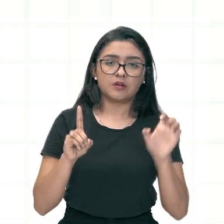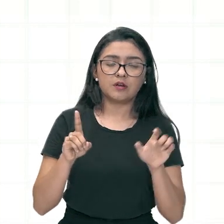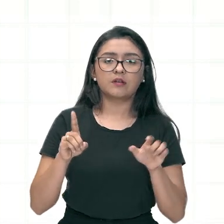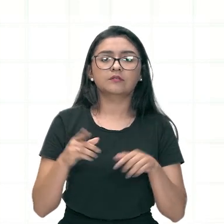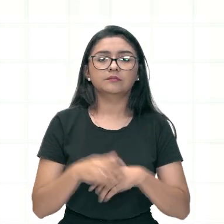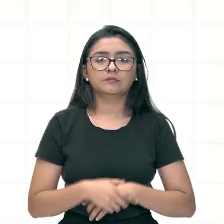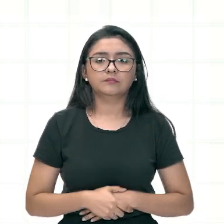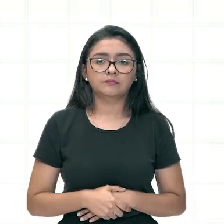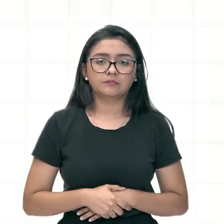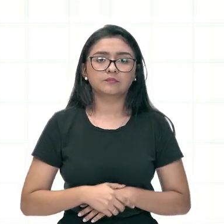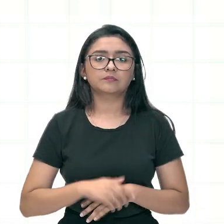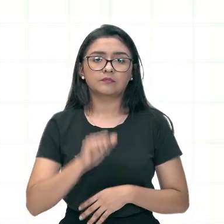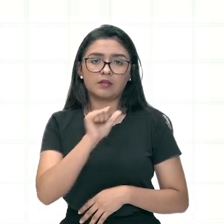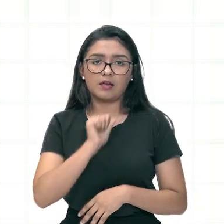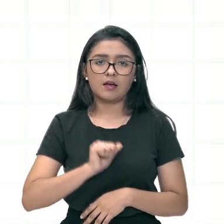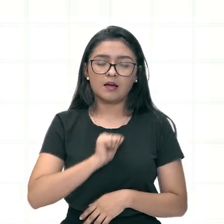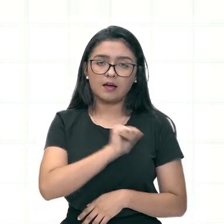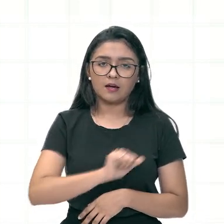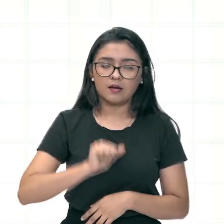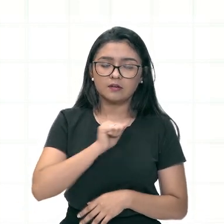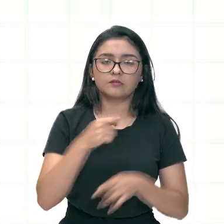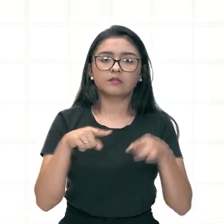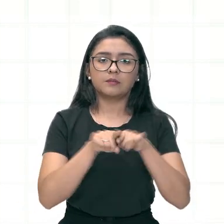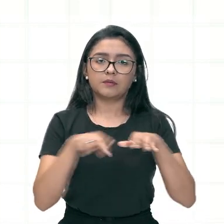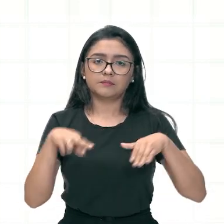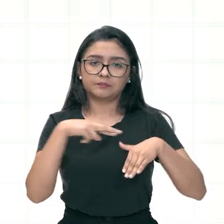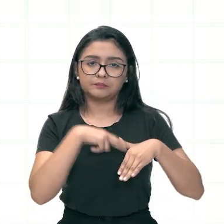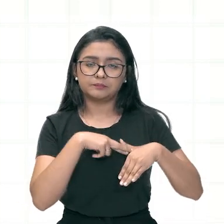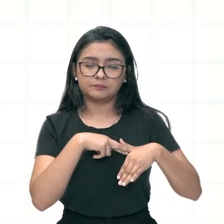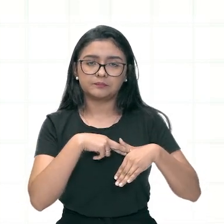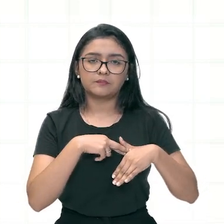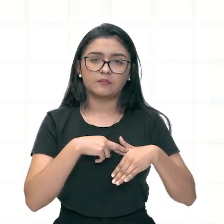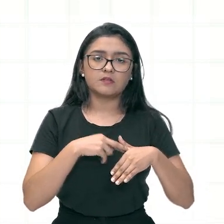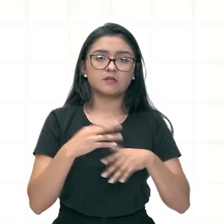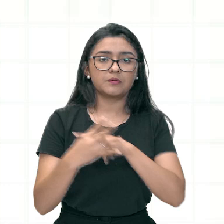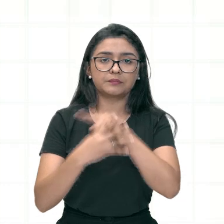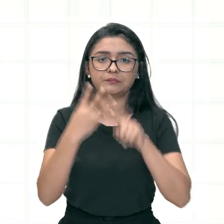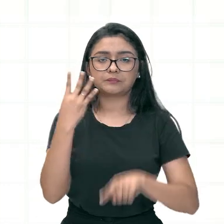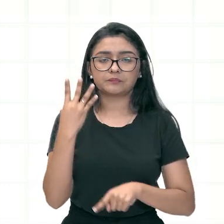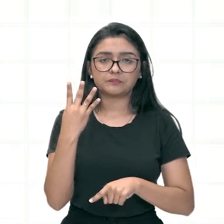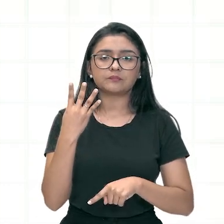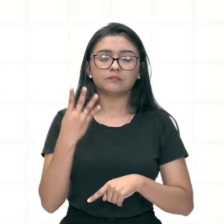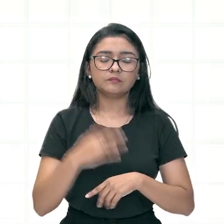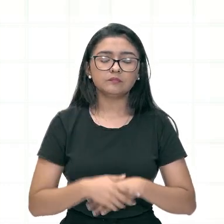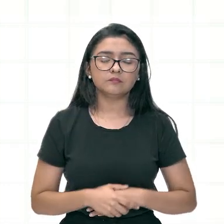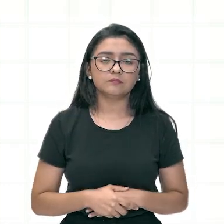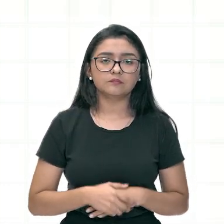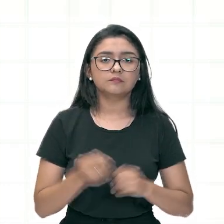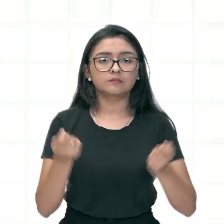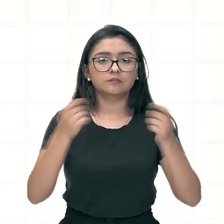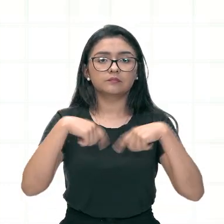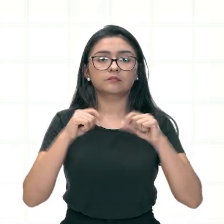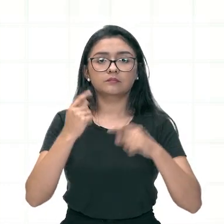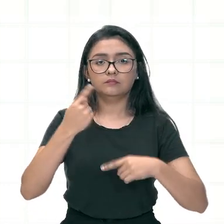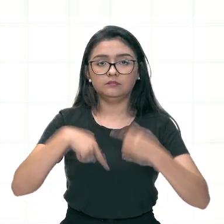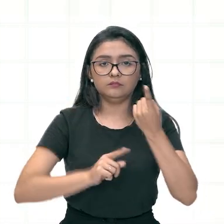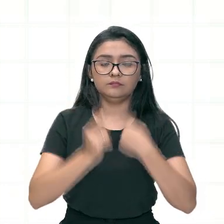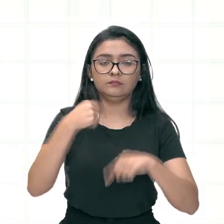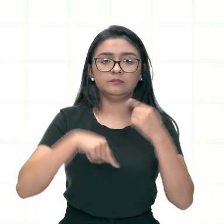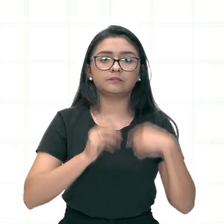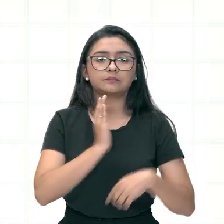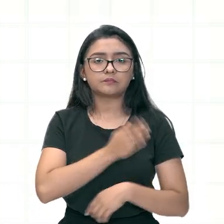ventrículo direito e o ventrículo esquerdo. São 4 cavidades, então, que vão atuar aí no funcionamento do